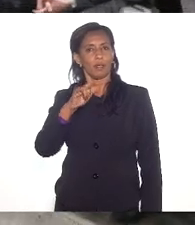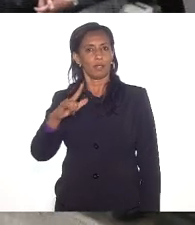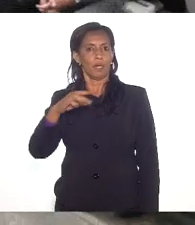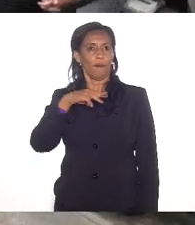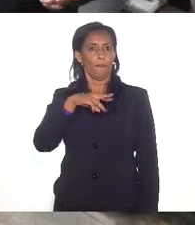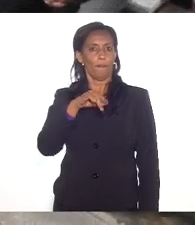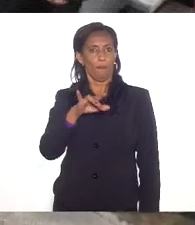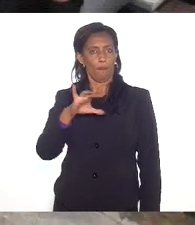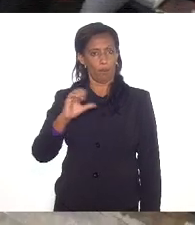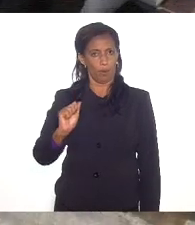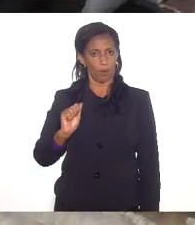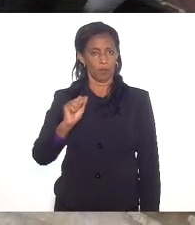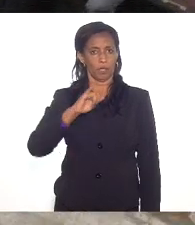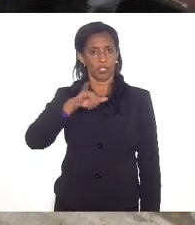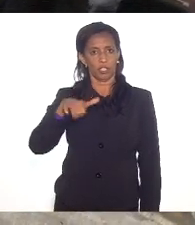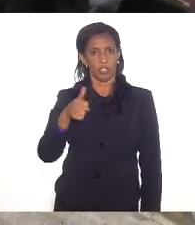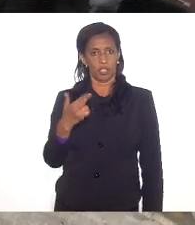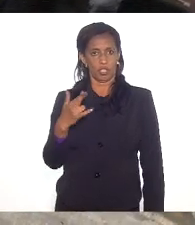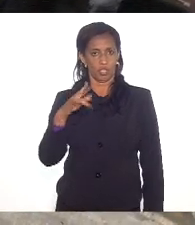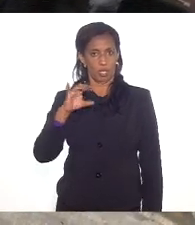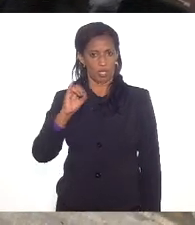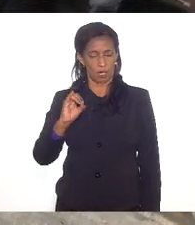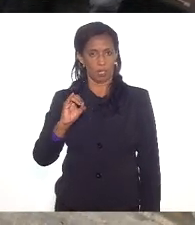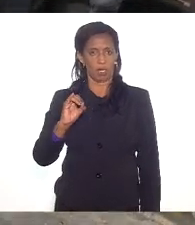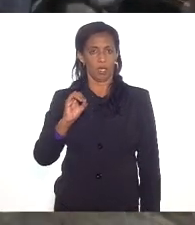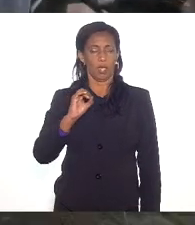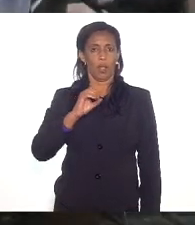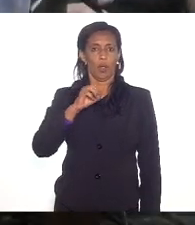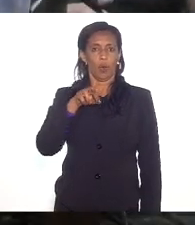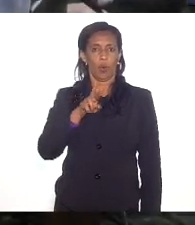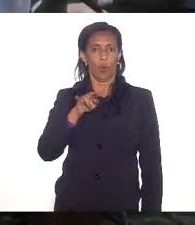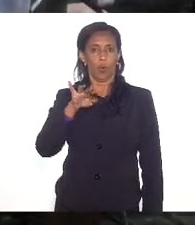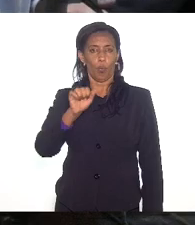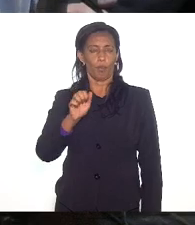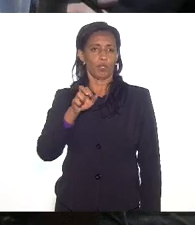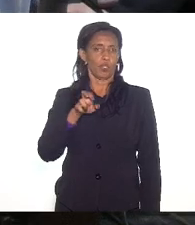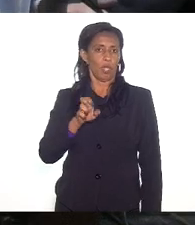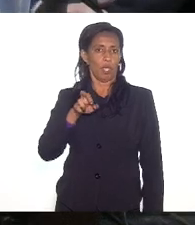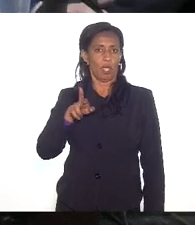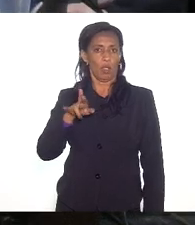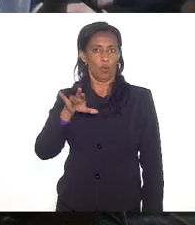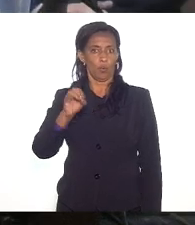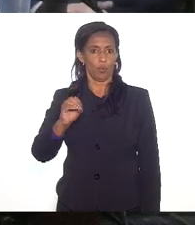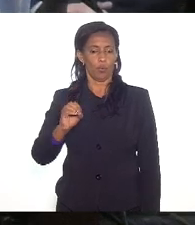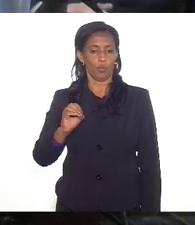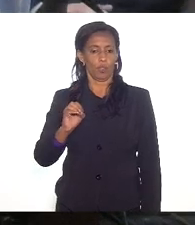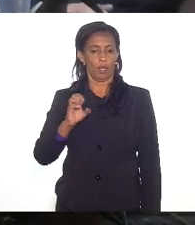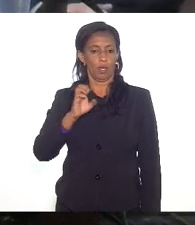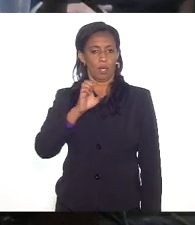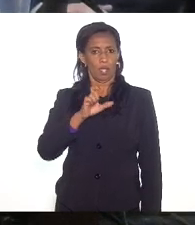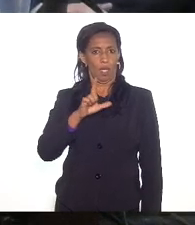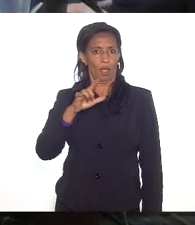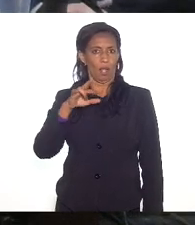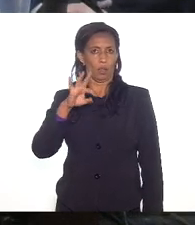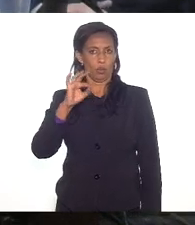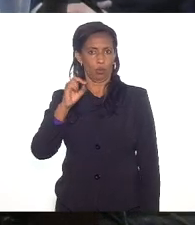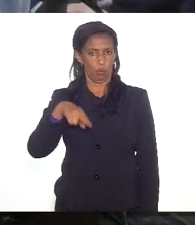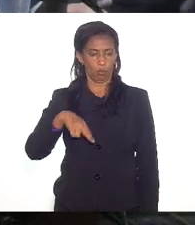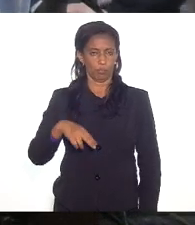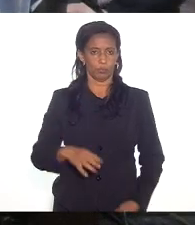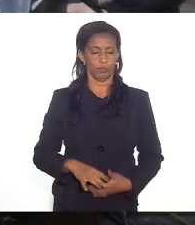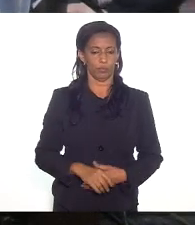Mônica Francisco Jair Bittencourt Rubens bomtempo Eurico Júnior e Edson José